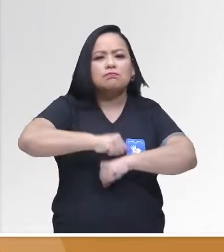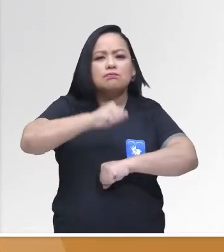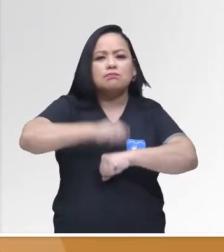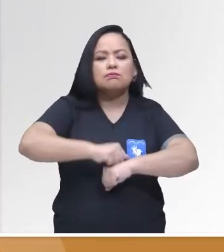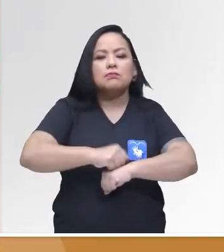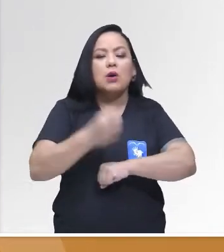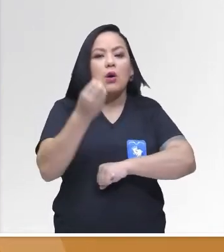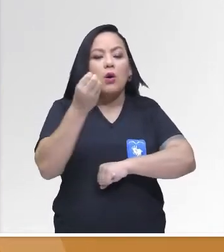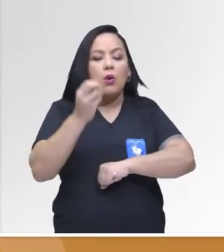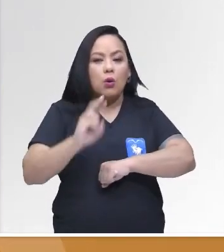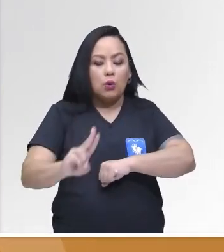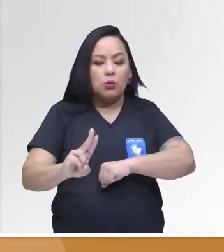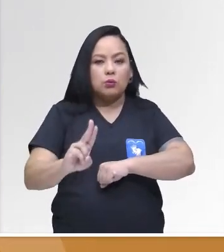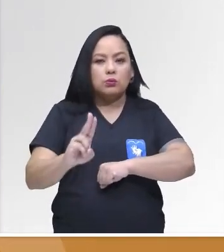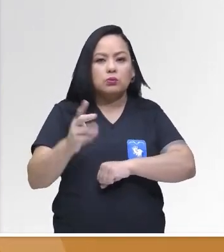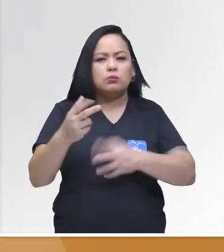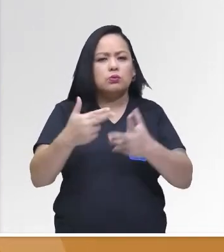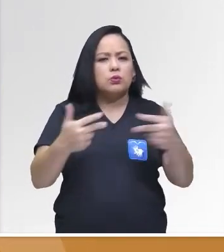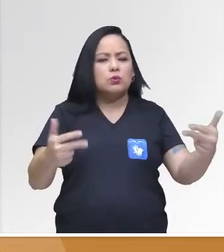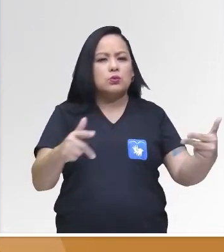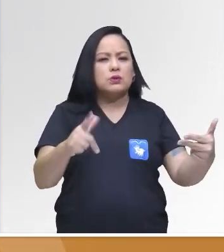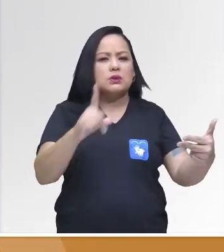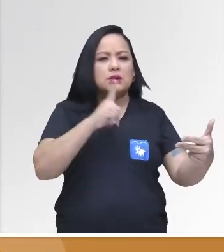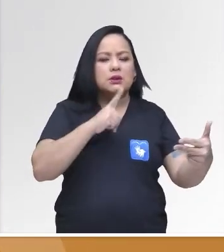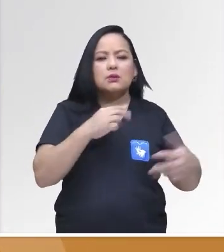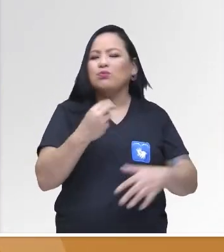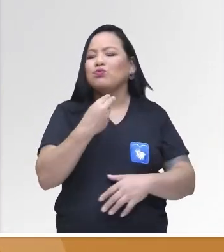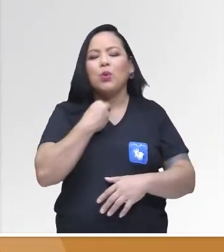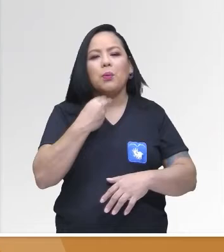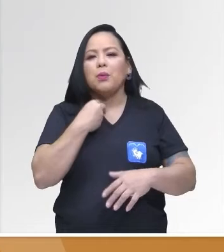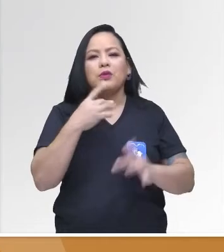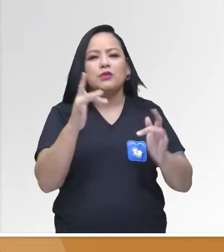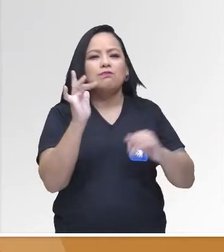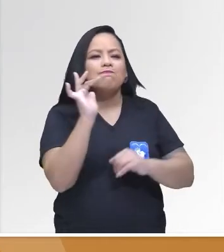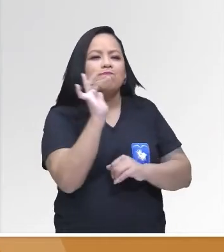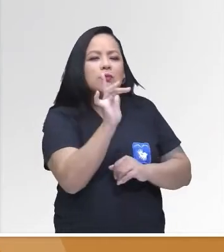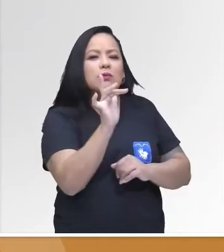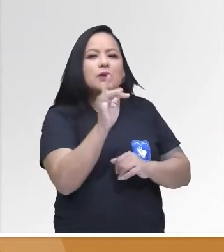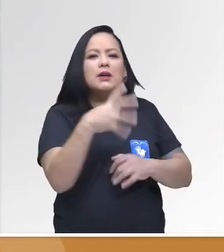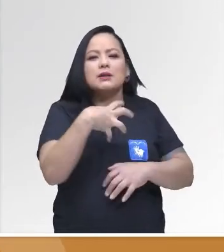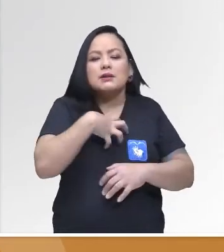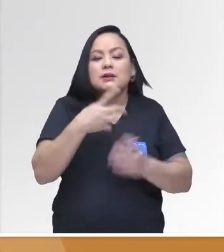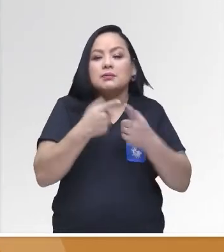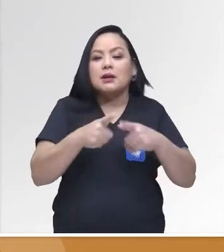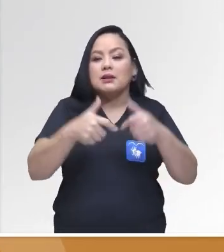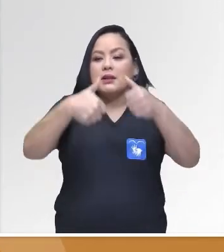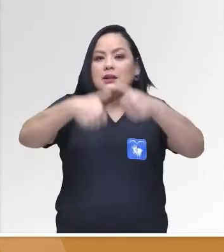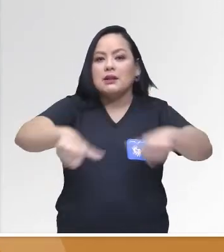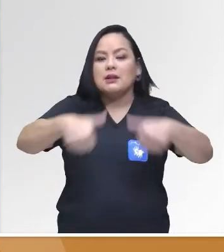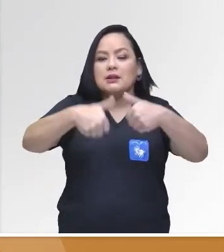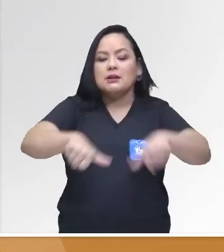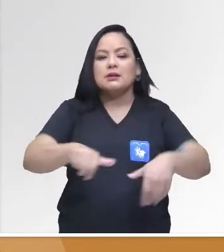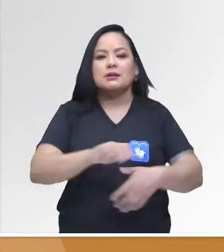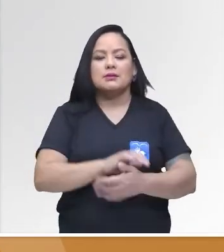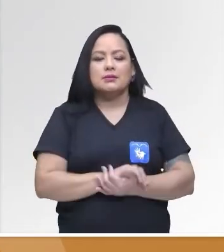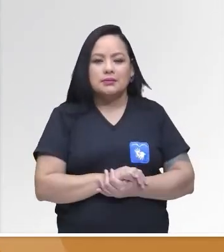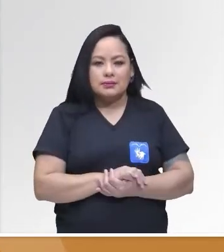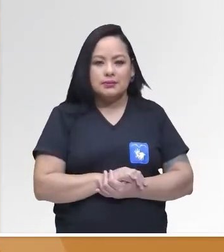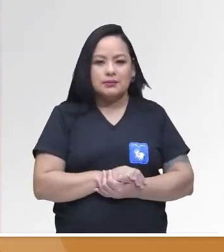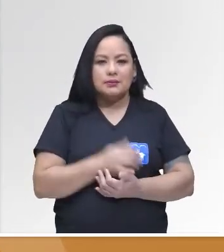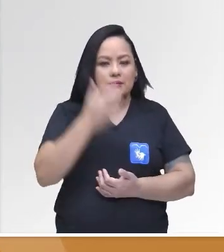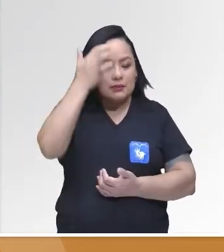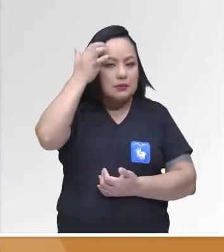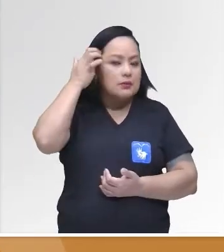existem outras coisas que você não pode tocar, mas elas estão aí, presentes.